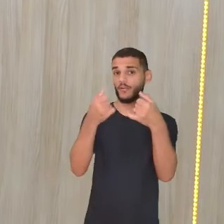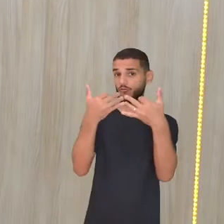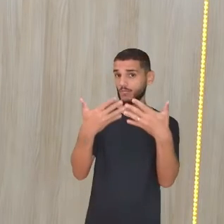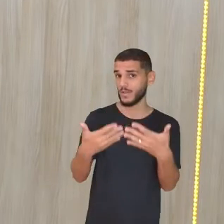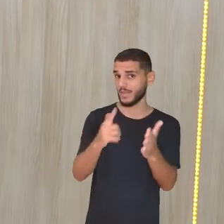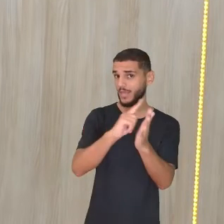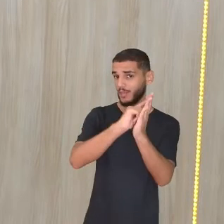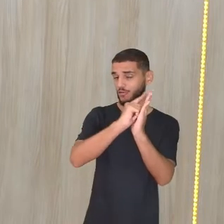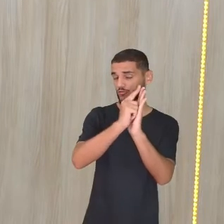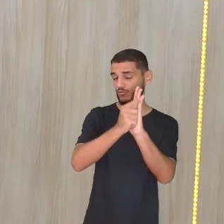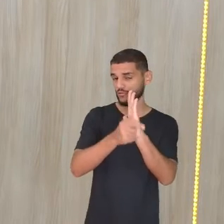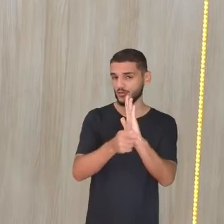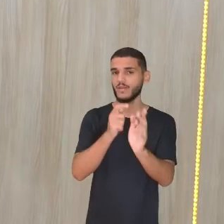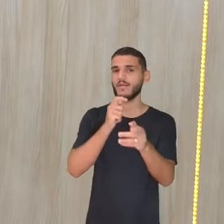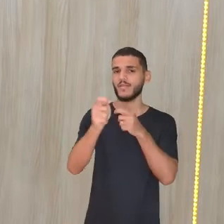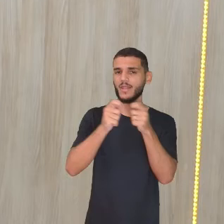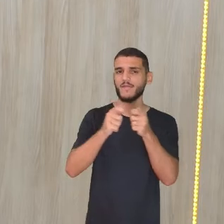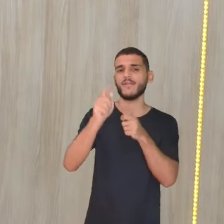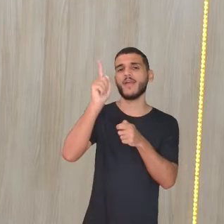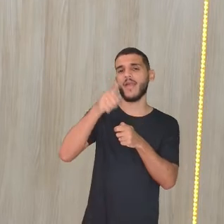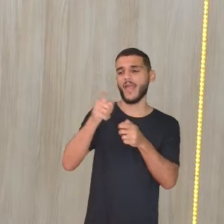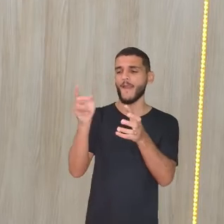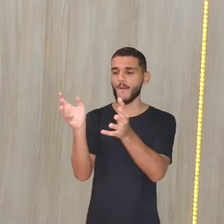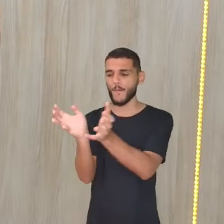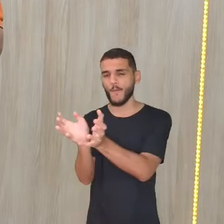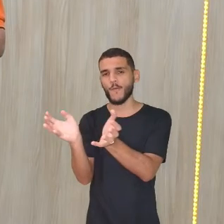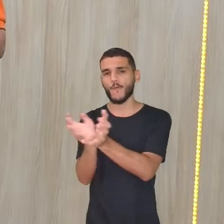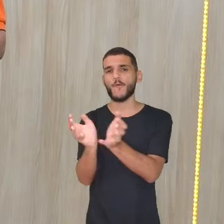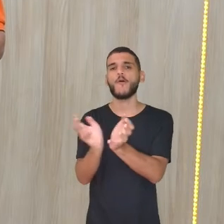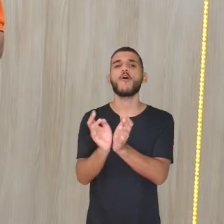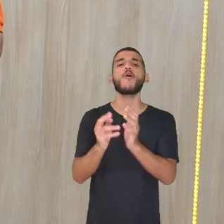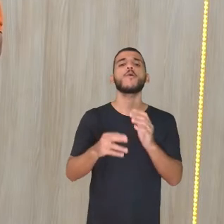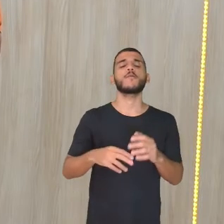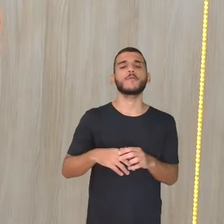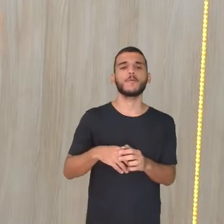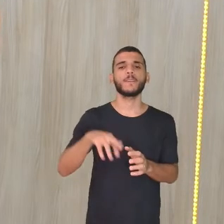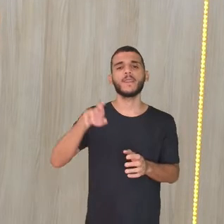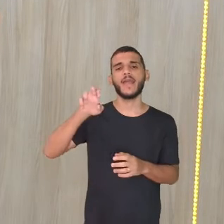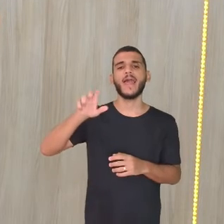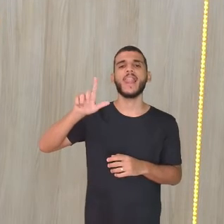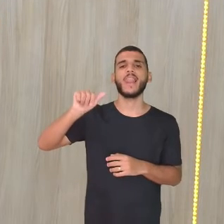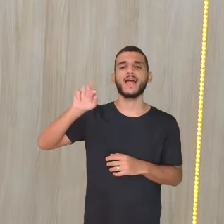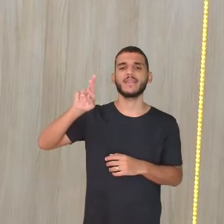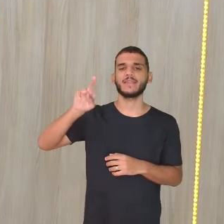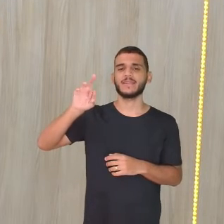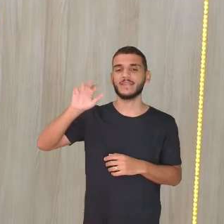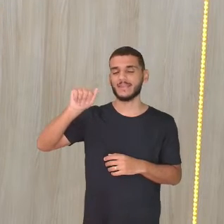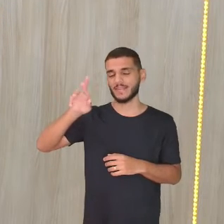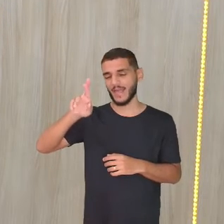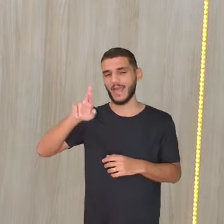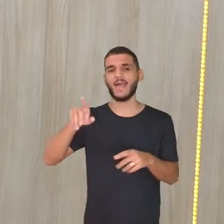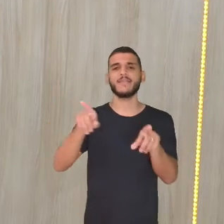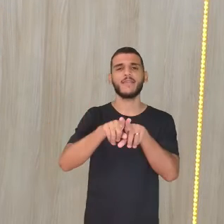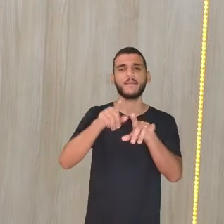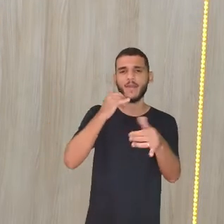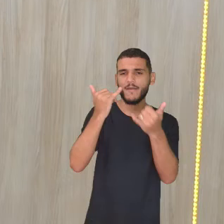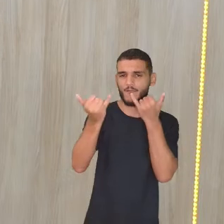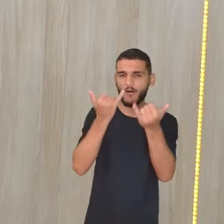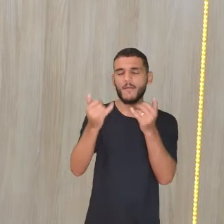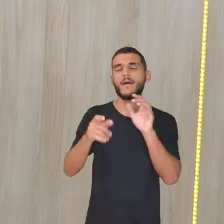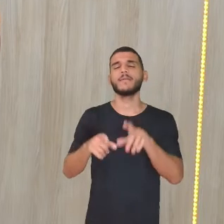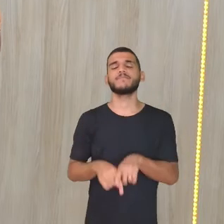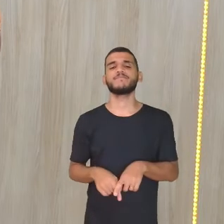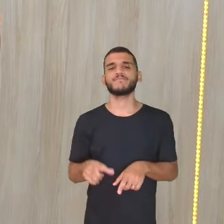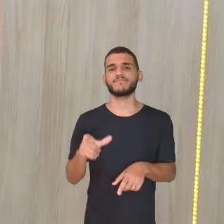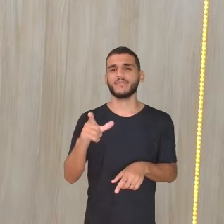ordem do relatar, do informar. E aí, interessante que eu falei que ele circula, tem os meios de